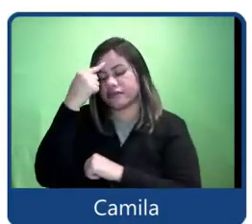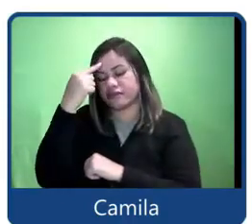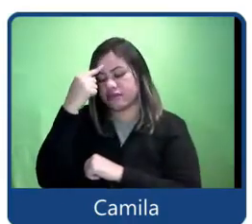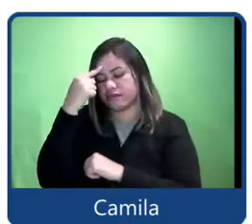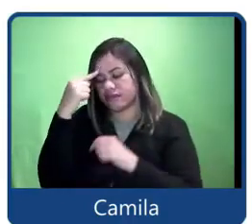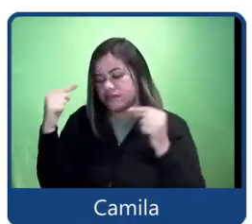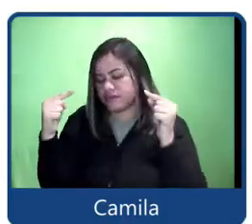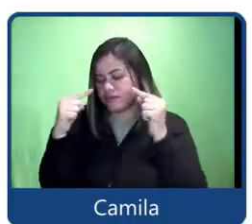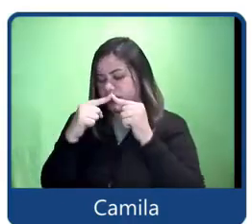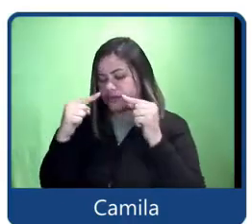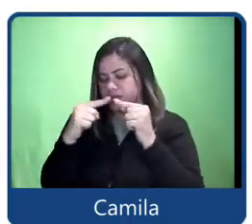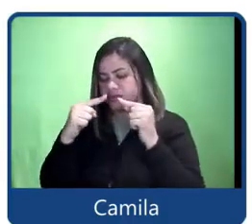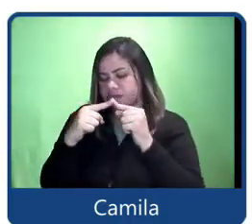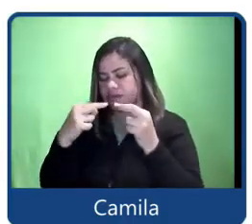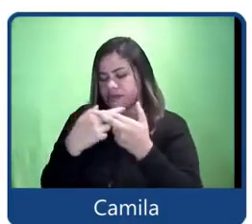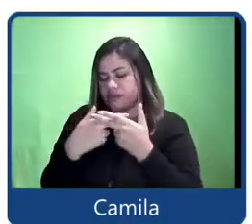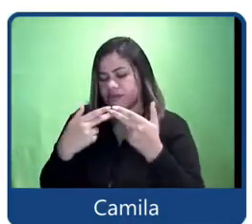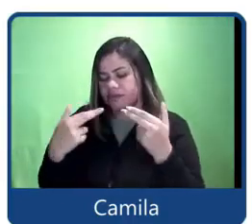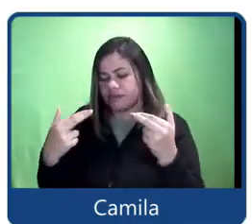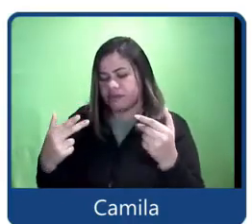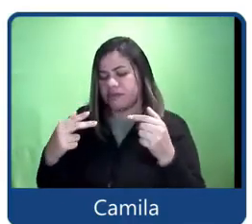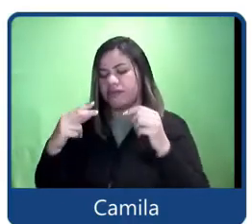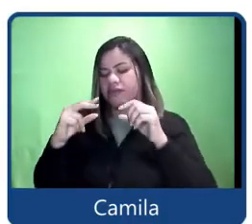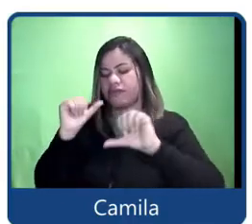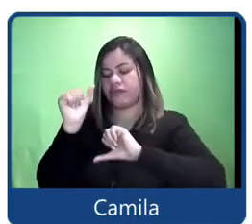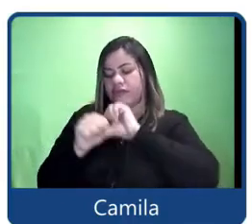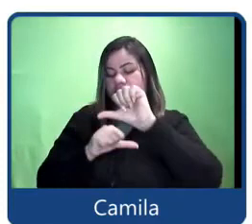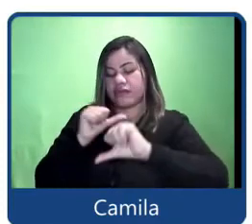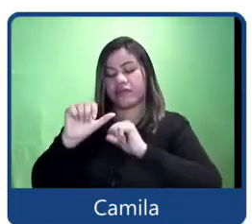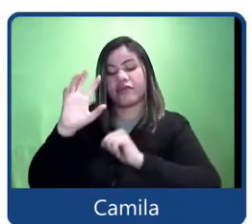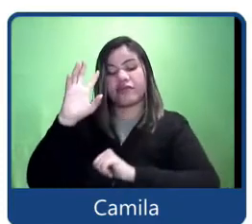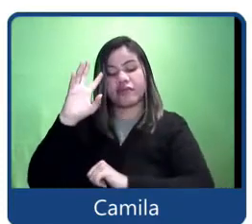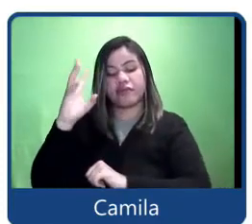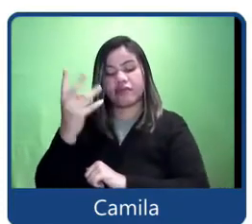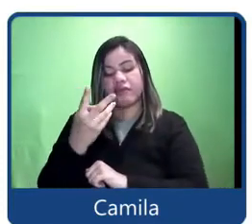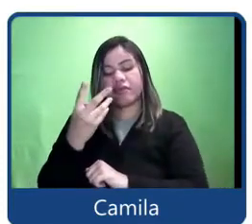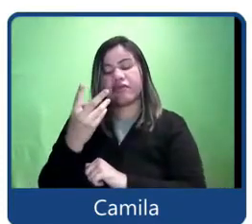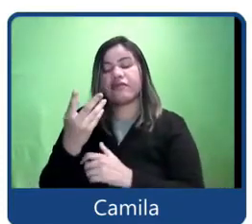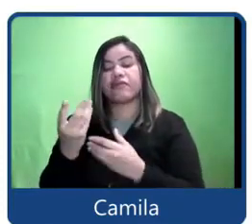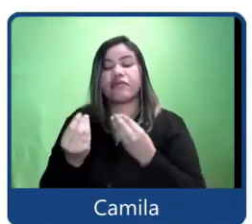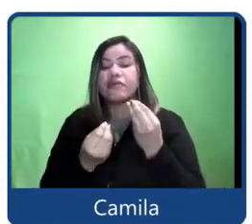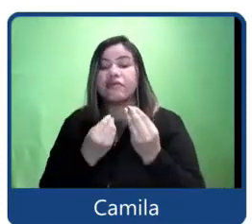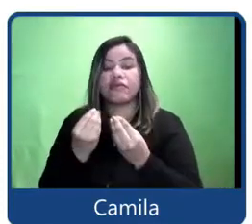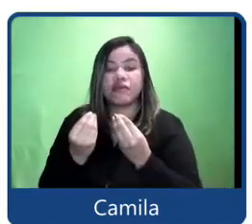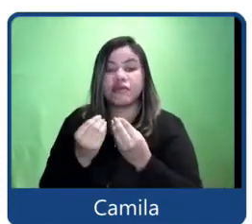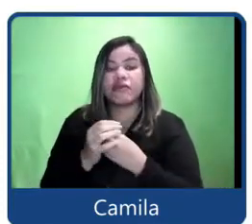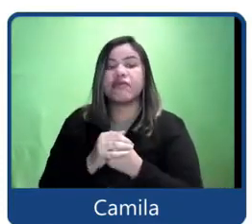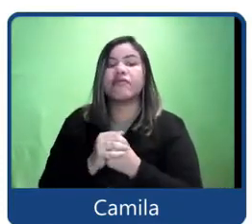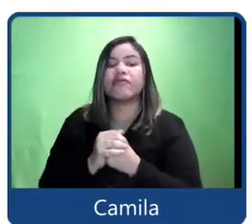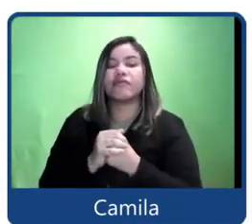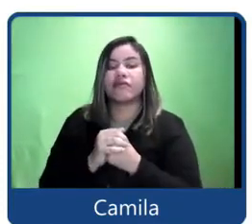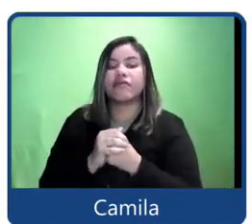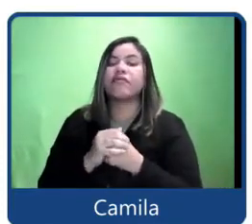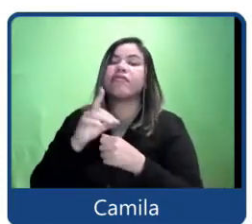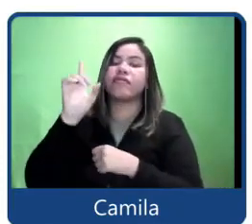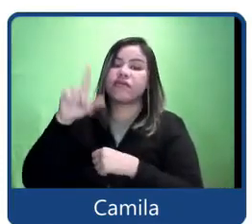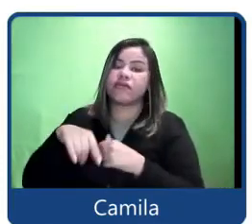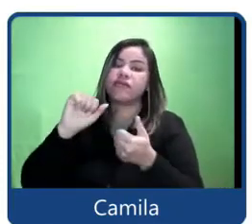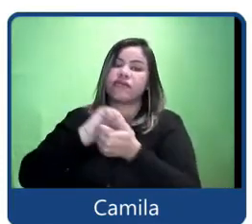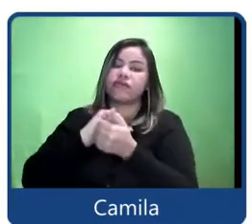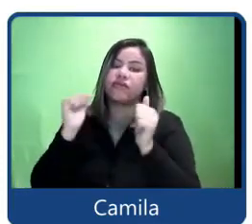medidas de reação às consequências da mudança climática depois de ela ocorrer. Isso é o que se chama de